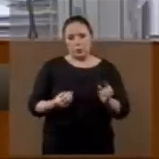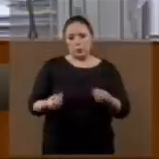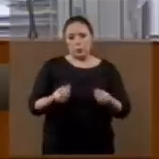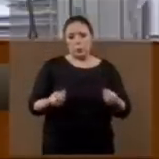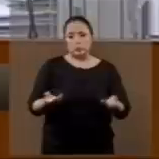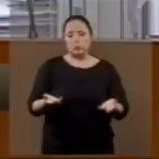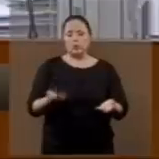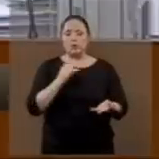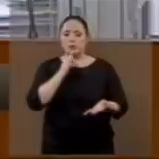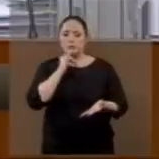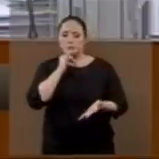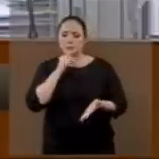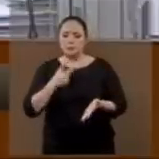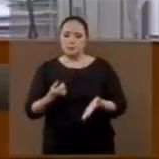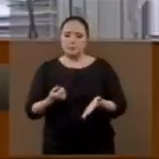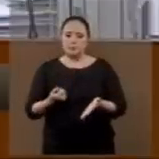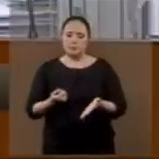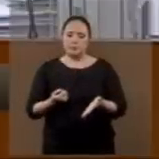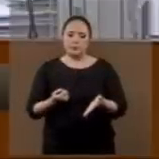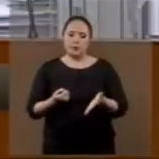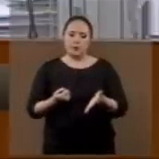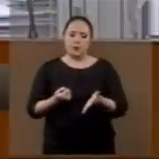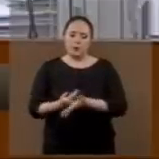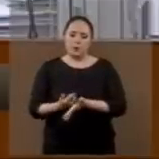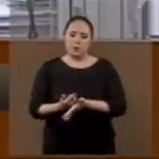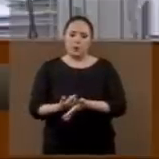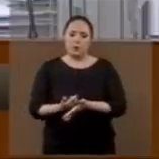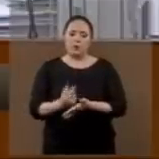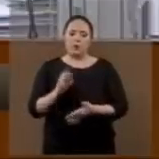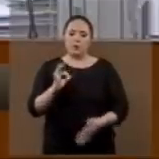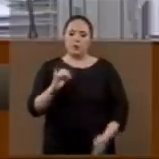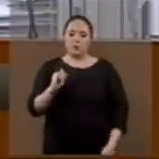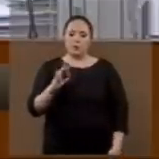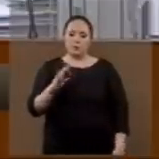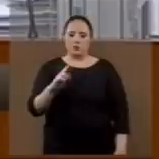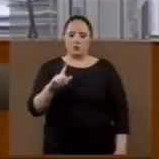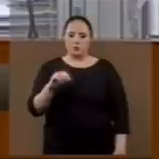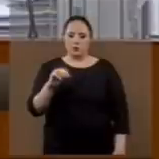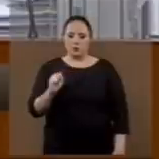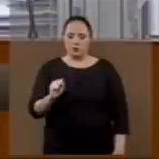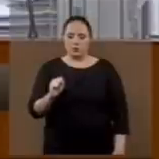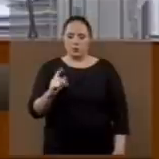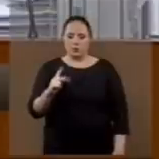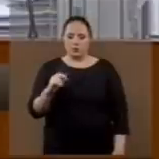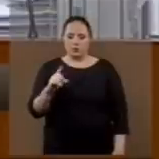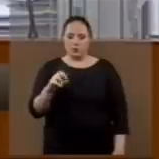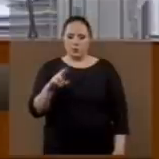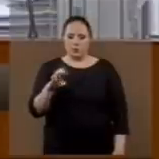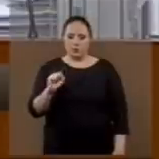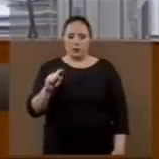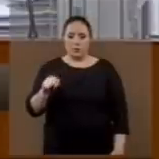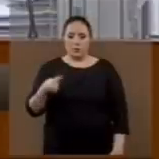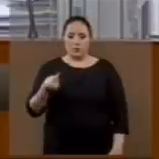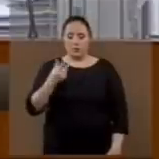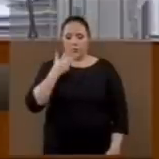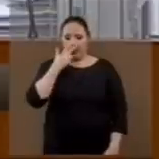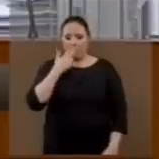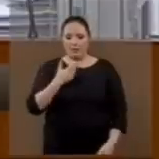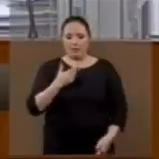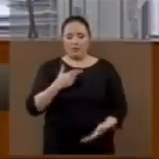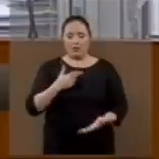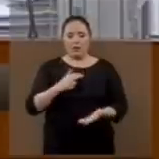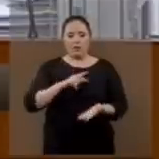me lembro bem do ministro Joaquim Barbosa ter explicitado, compravam títulos podres para depois acumular débitos e